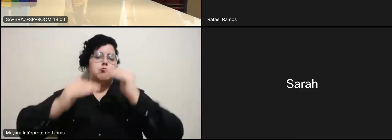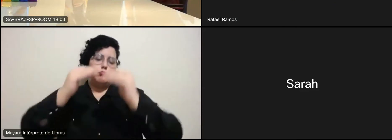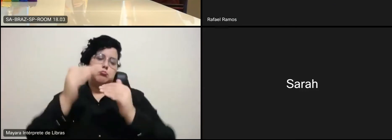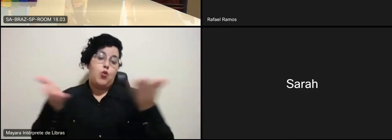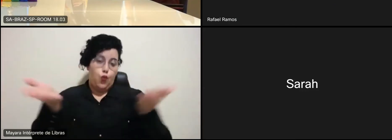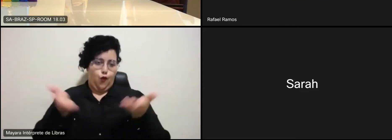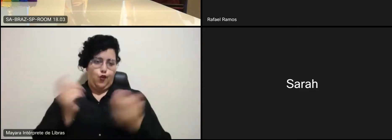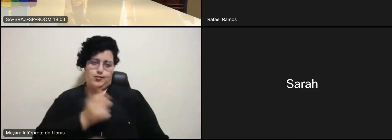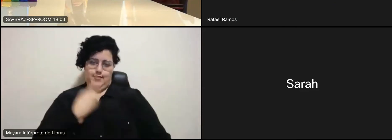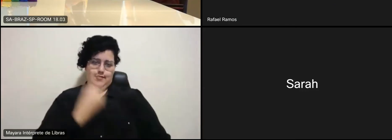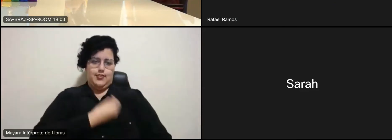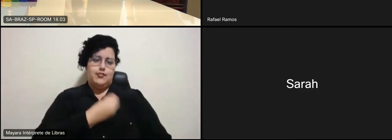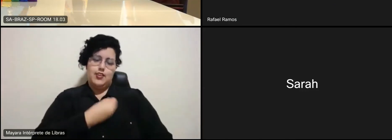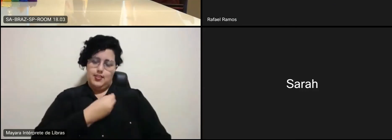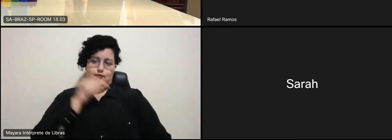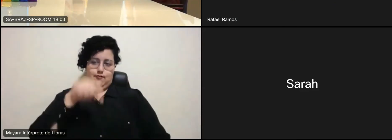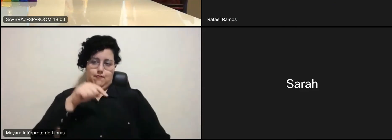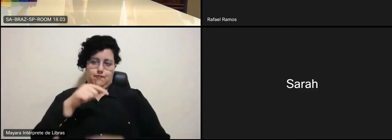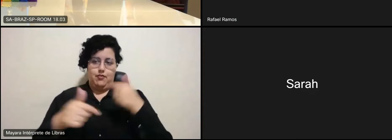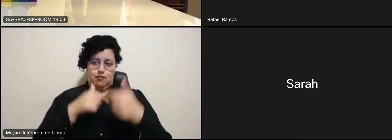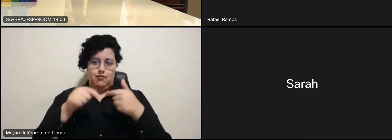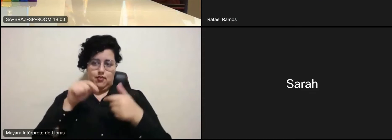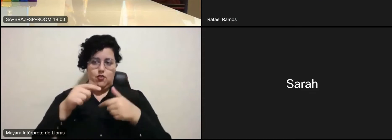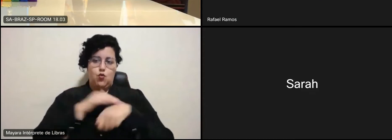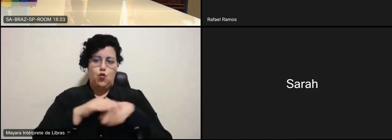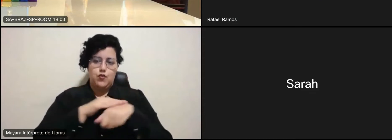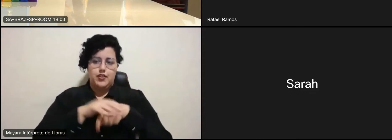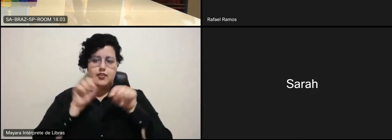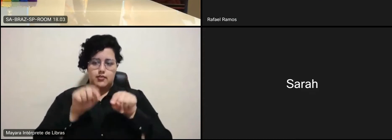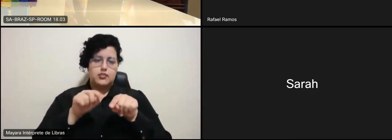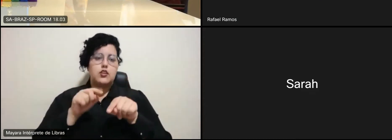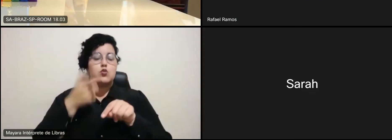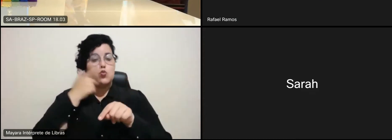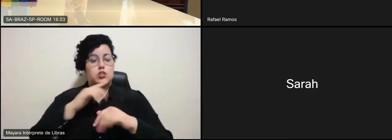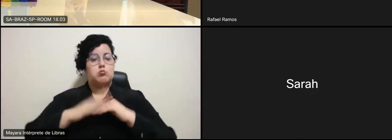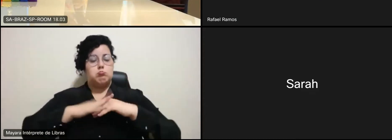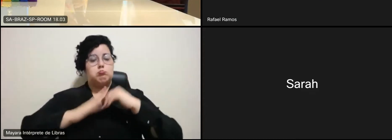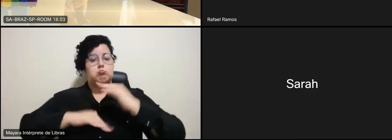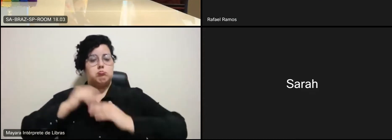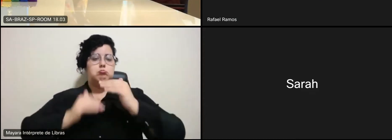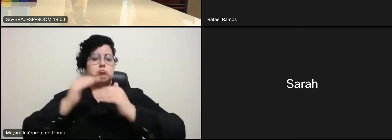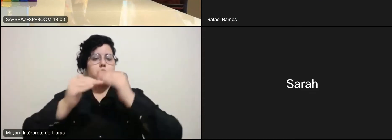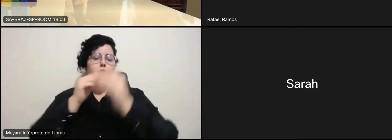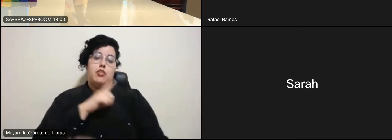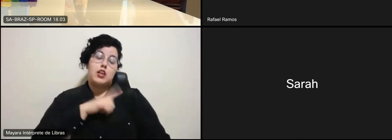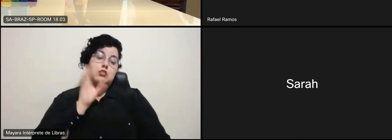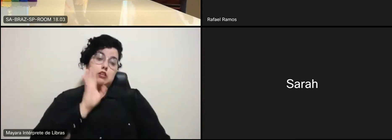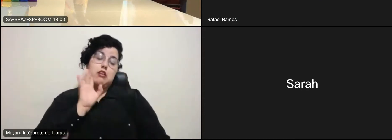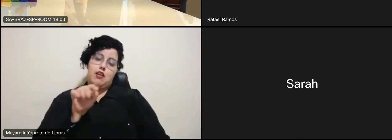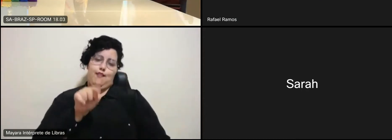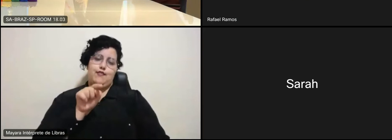vocês, dentro da sala da AIL, abrir as portas para a gente estar aqui hoje, é muito bacana,